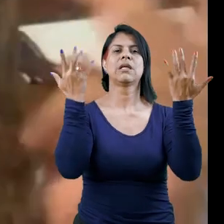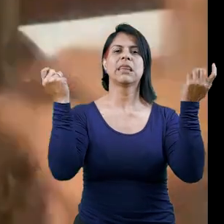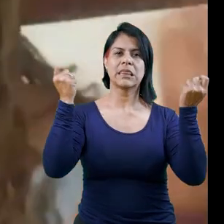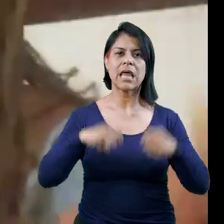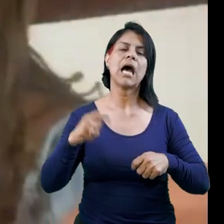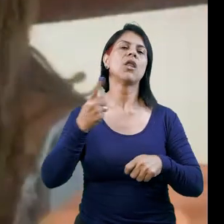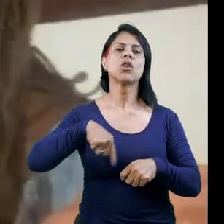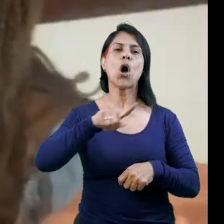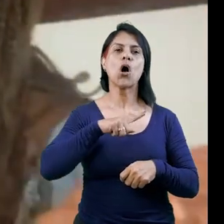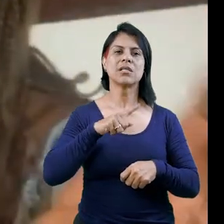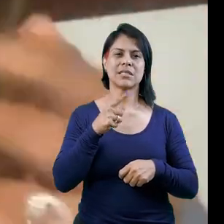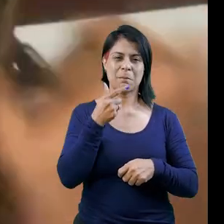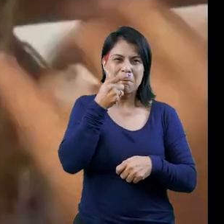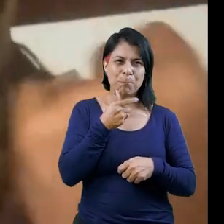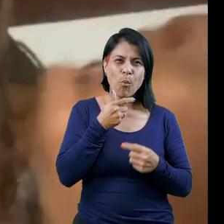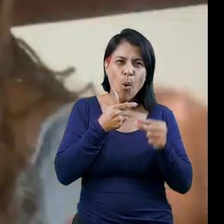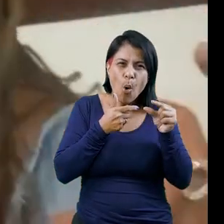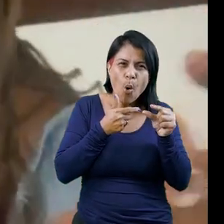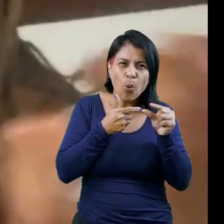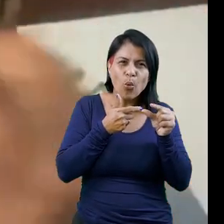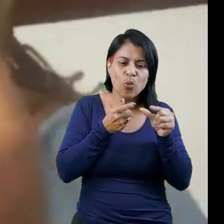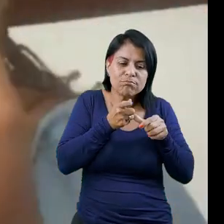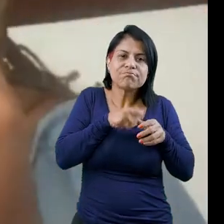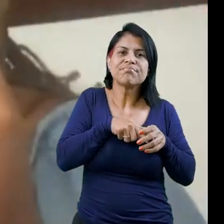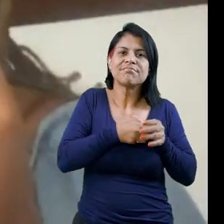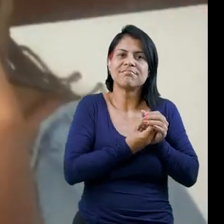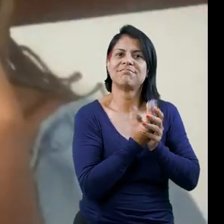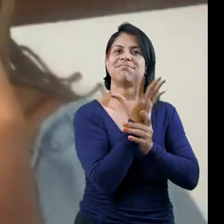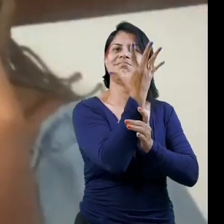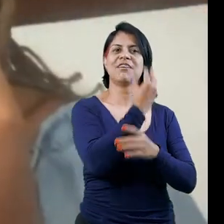nossas pequenas sementes possam se tornar